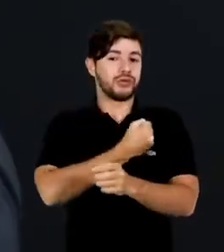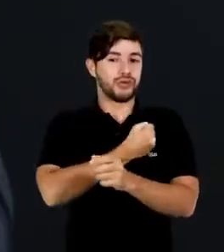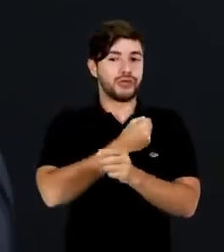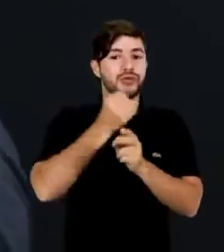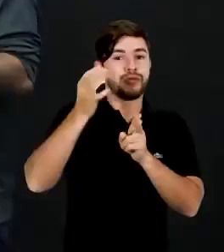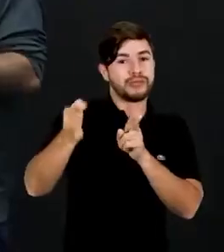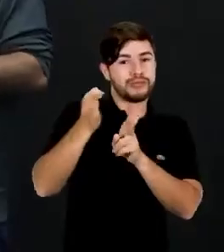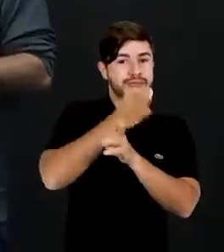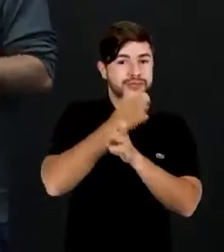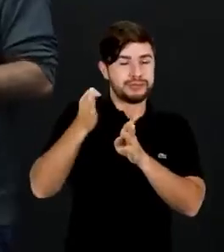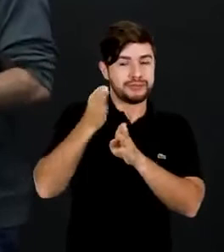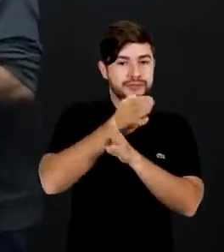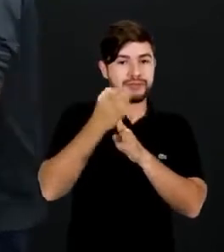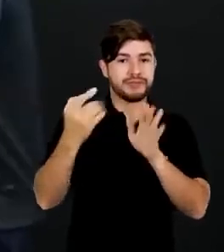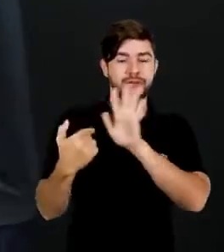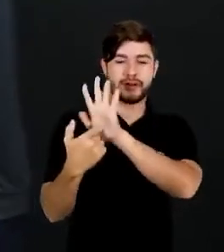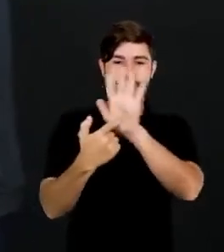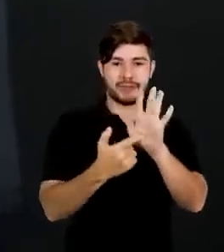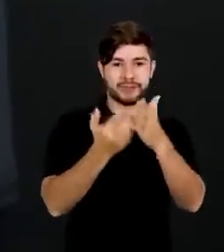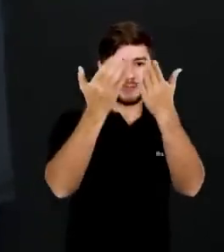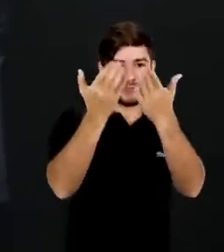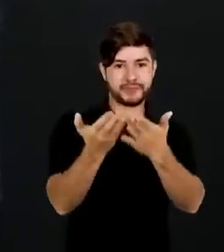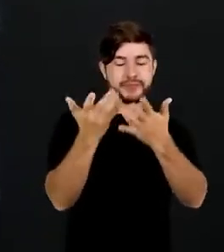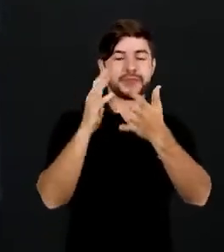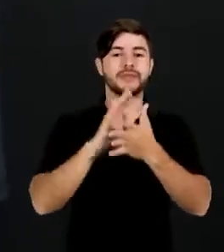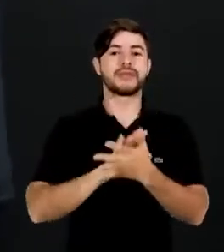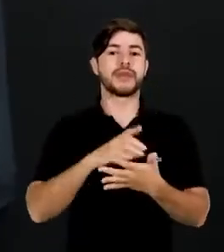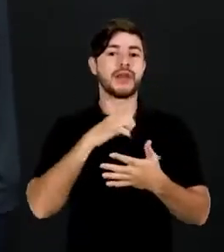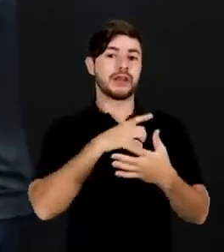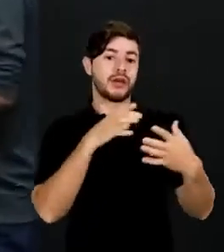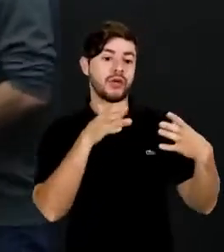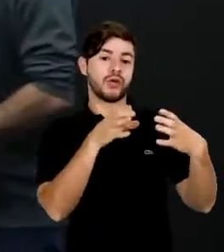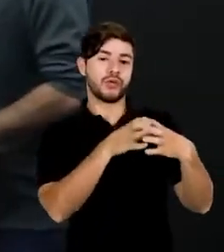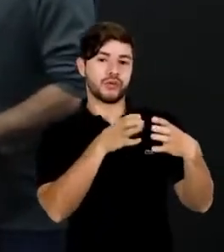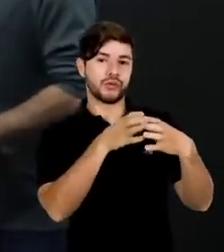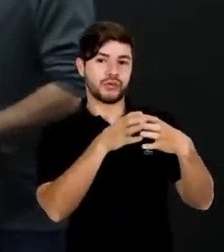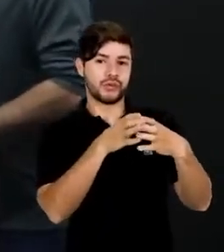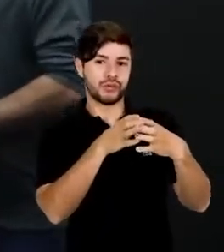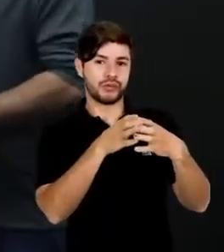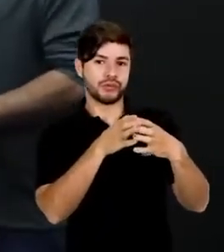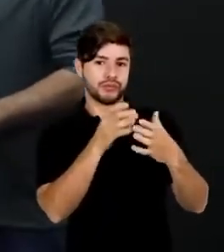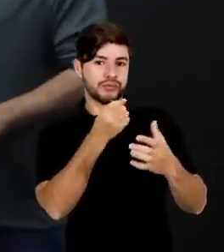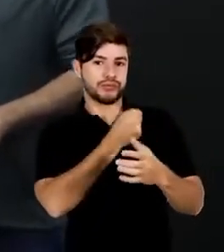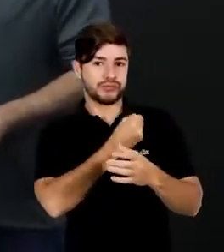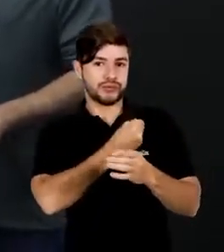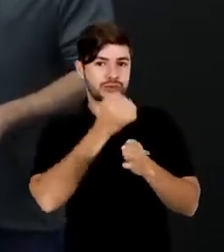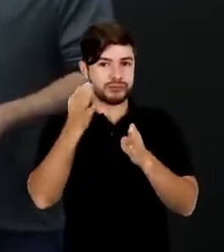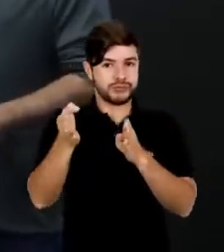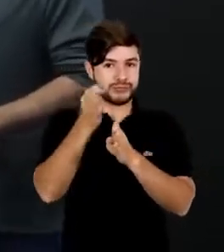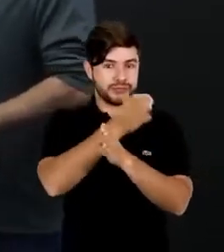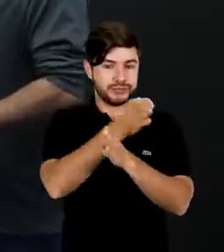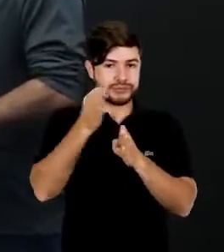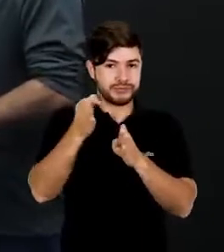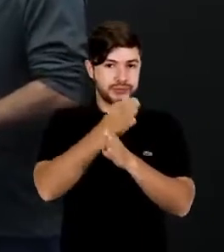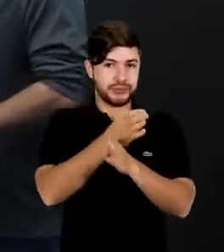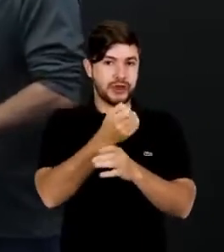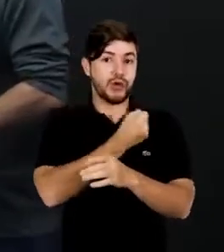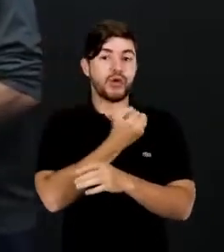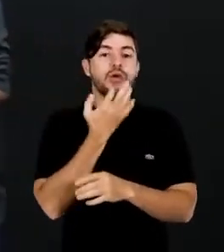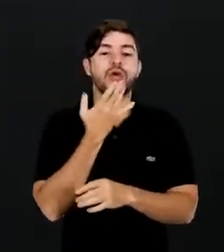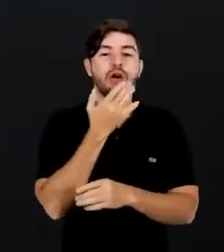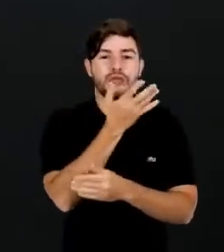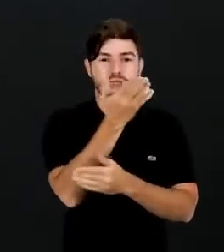aqui o desenho que eu coloquei aqui para vocês, tá? Nós temos o conjunto dos números reais, que é essa parte azul, tá?